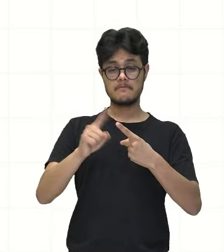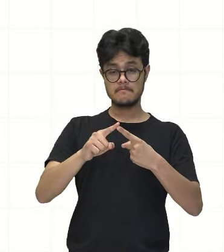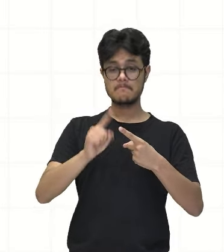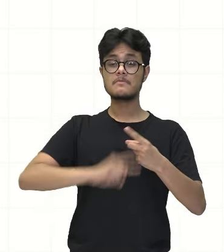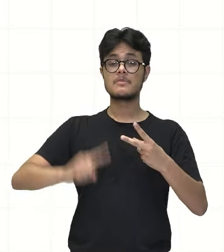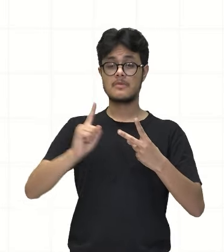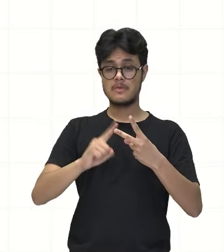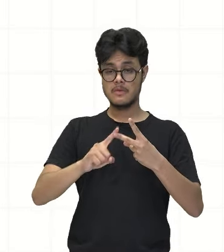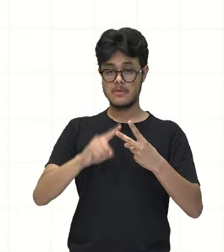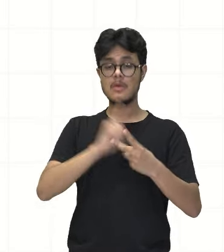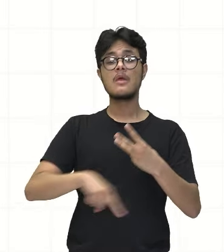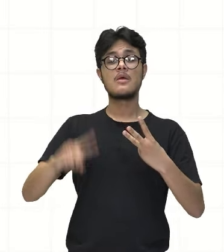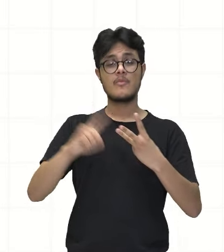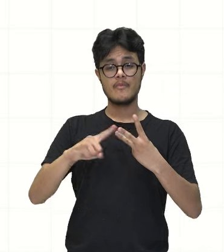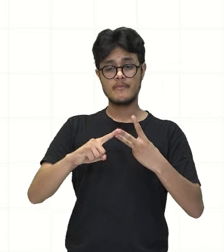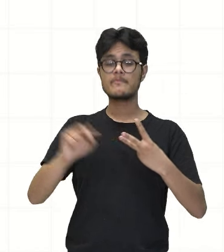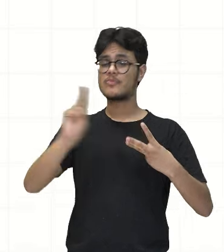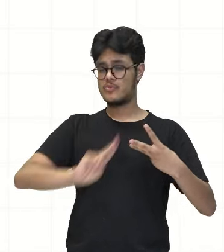quadrado,